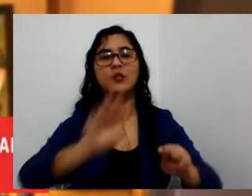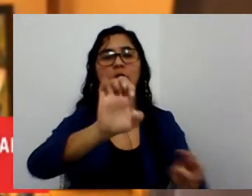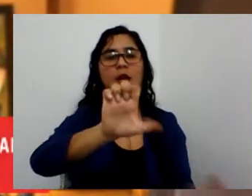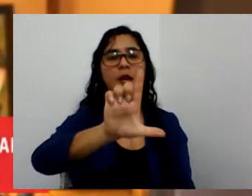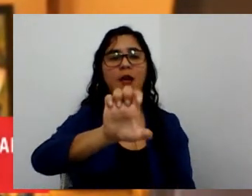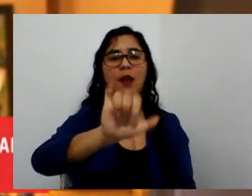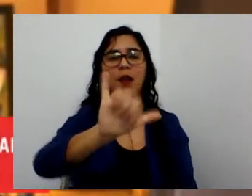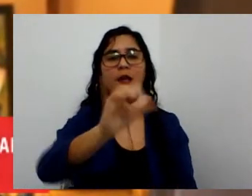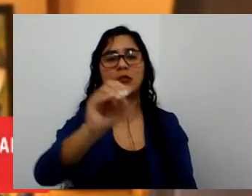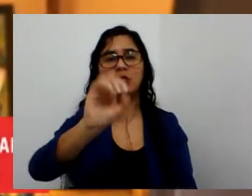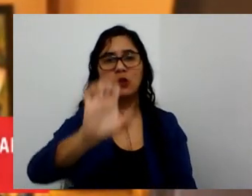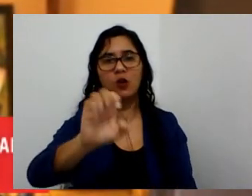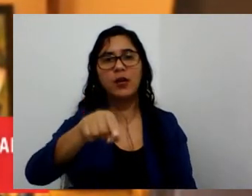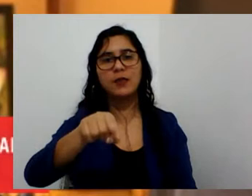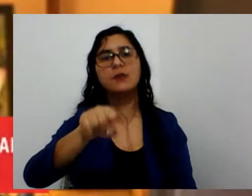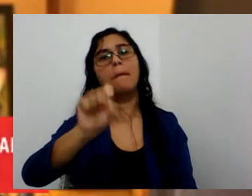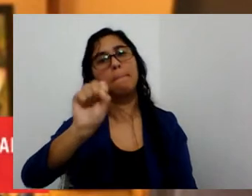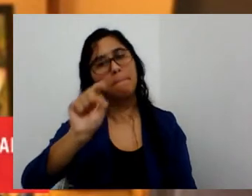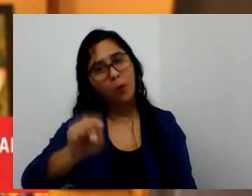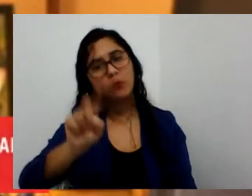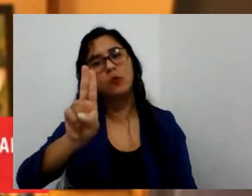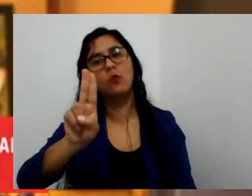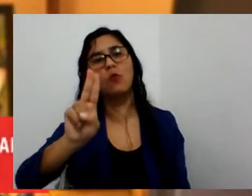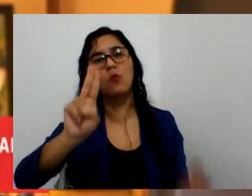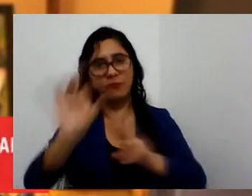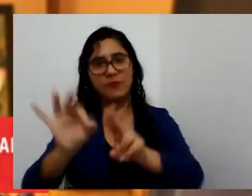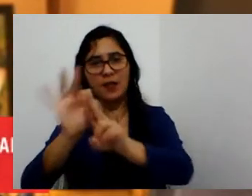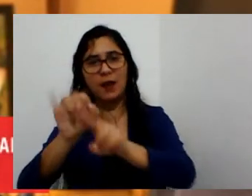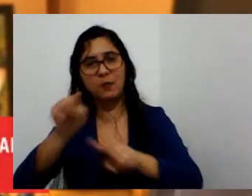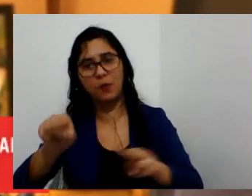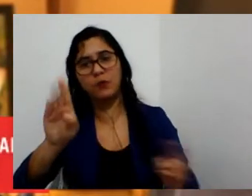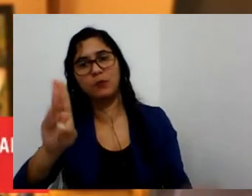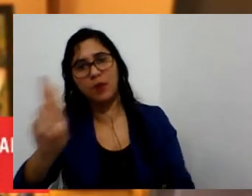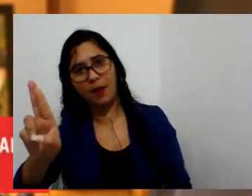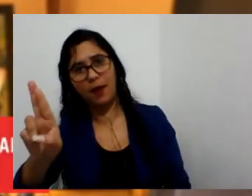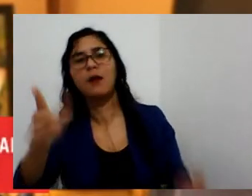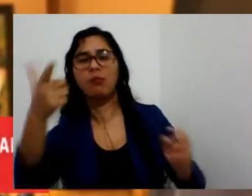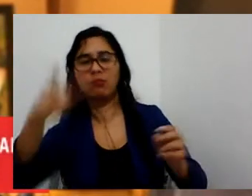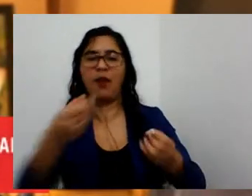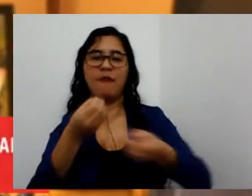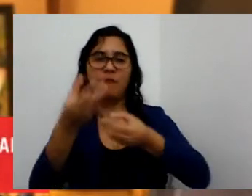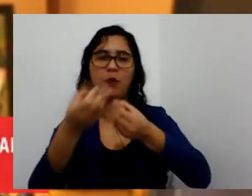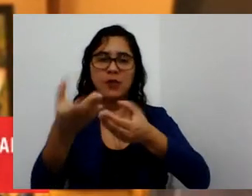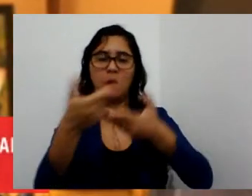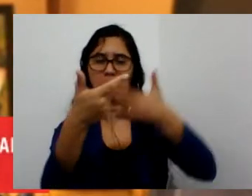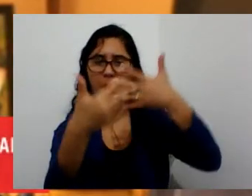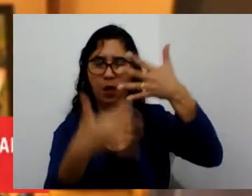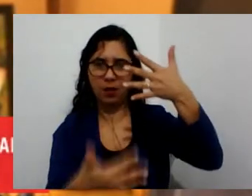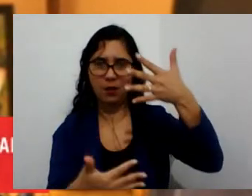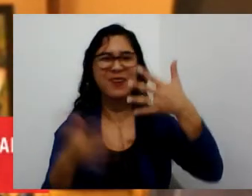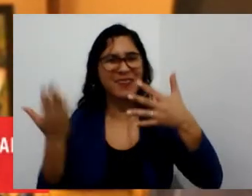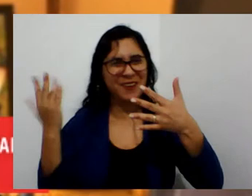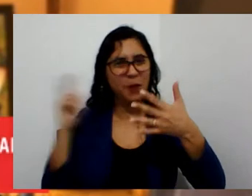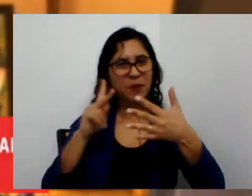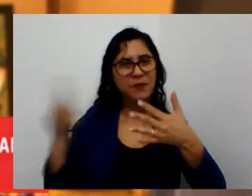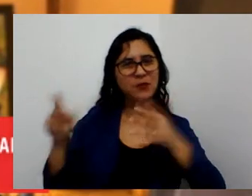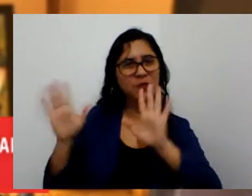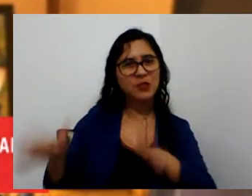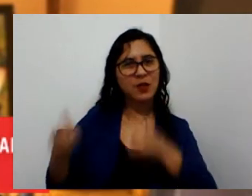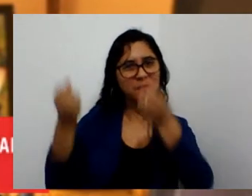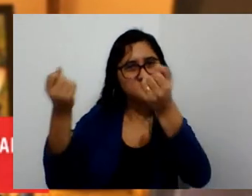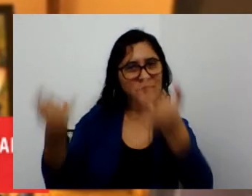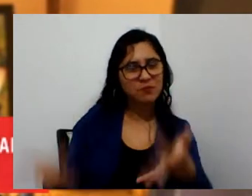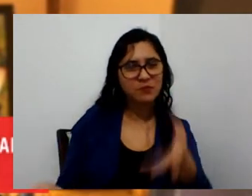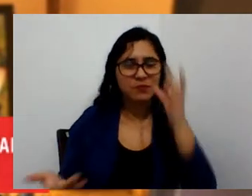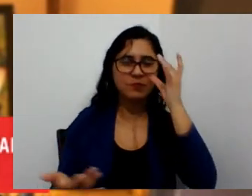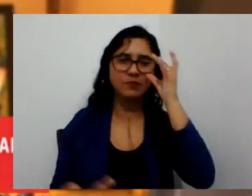eleições.ufscar.br, com as demais informações que o professor Baione já transmitiu.